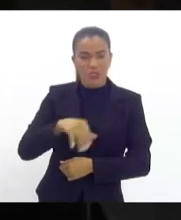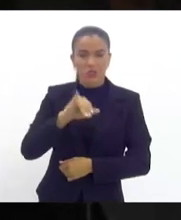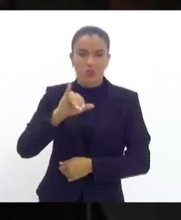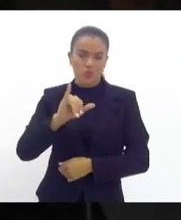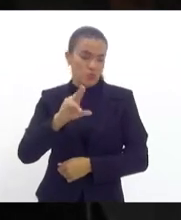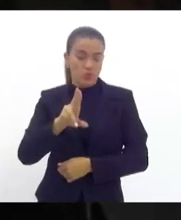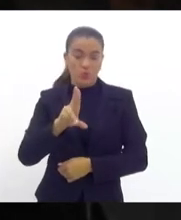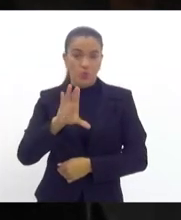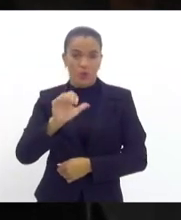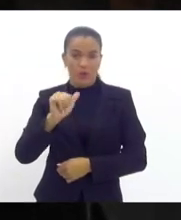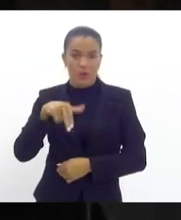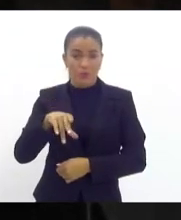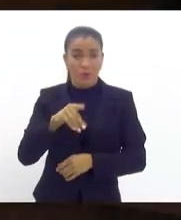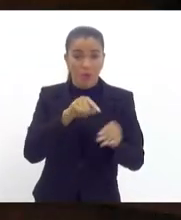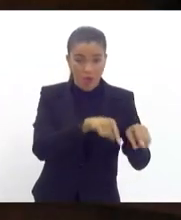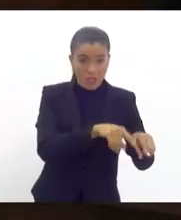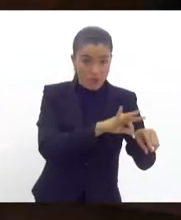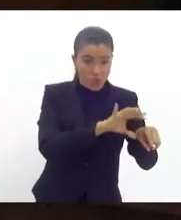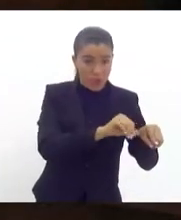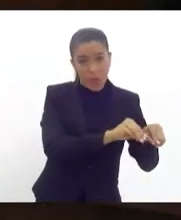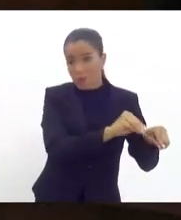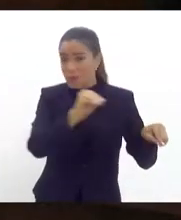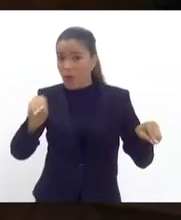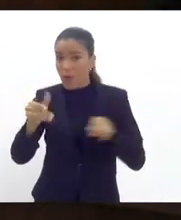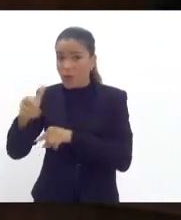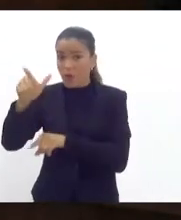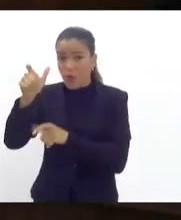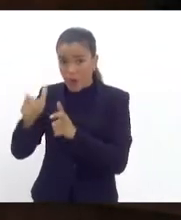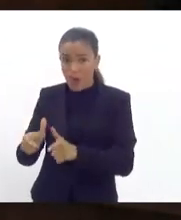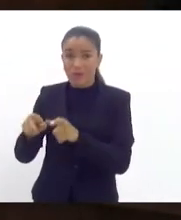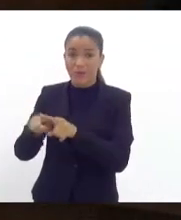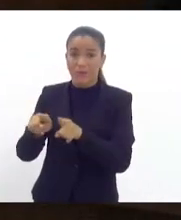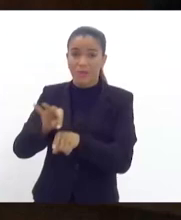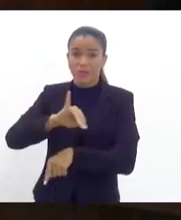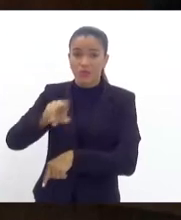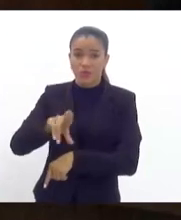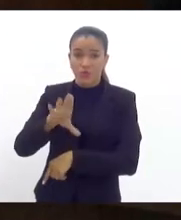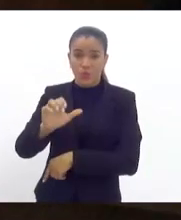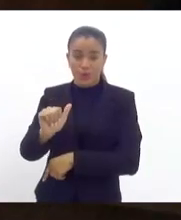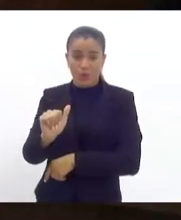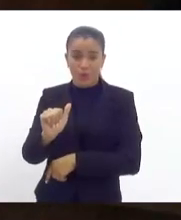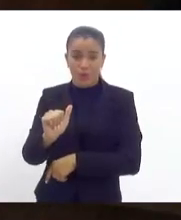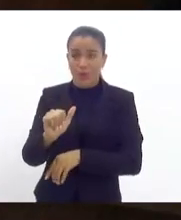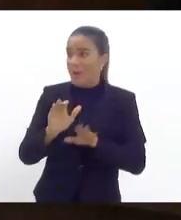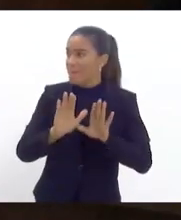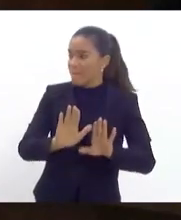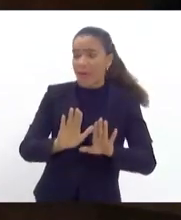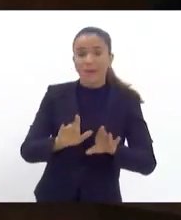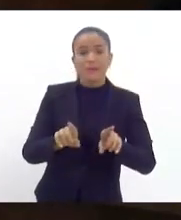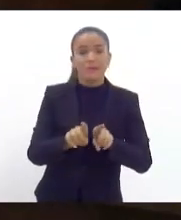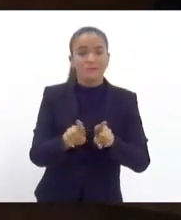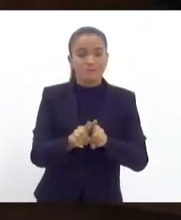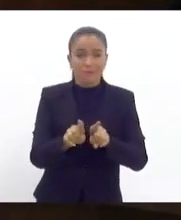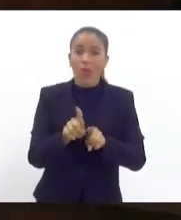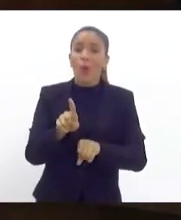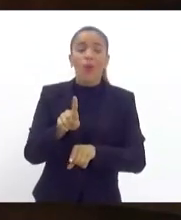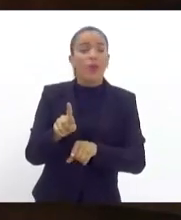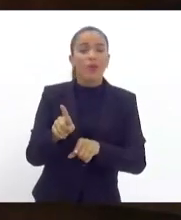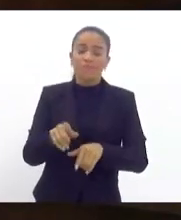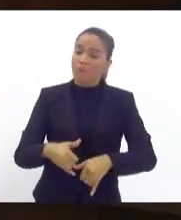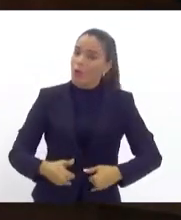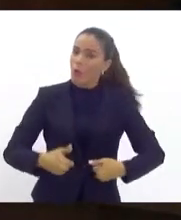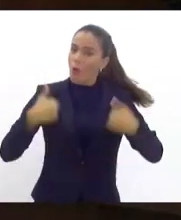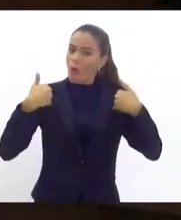Tijuca estou indo para outro lugar na Tijuca por amor ao bairro mas muito disso é fruto desse